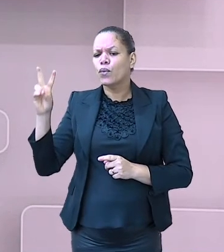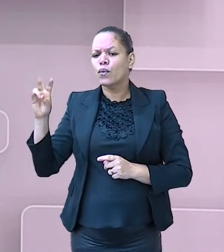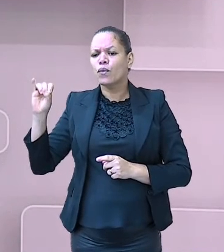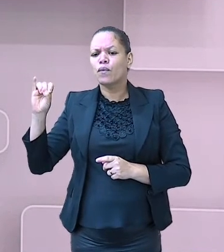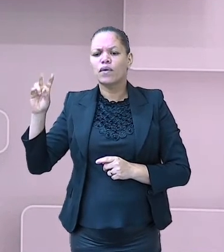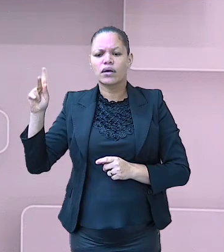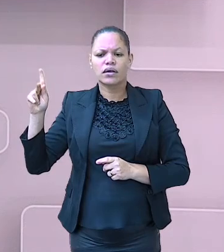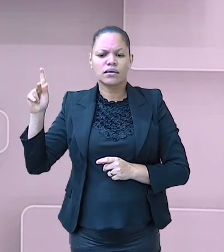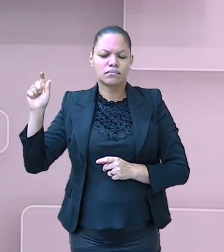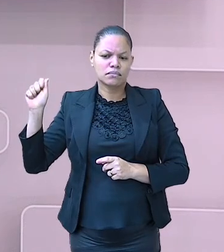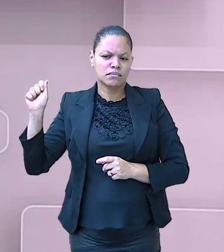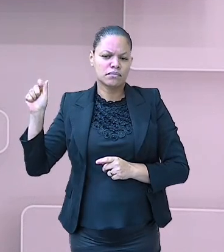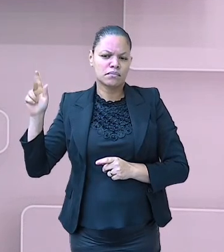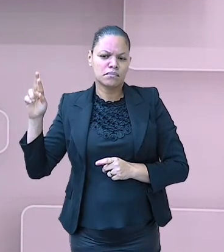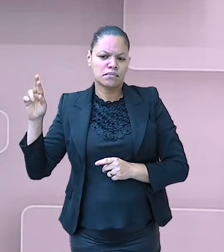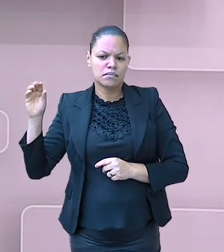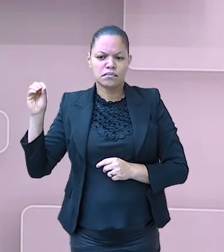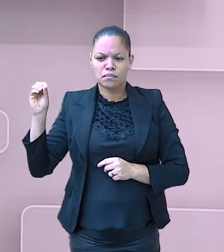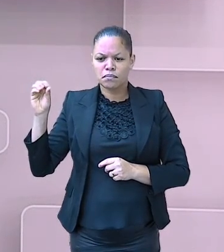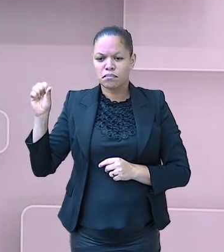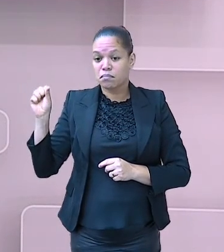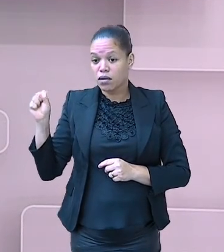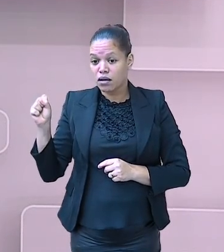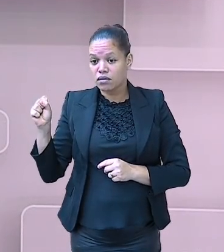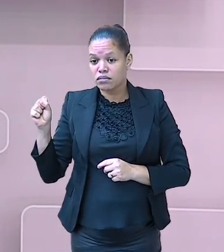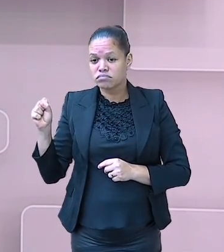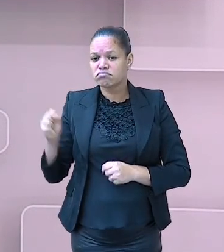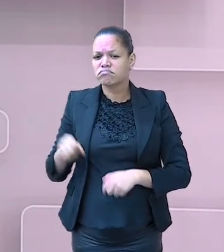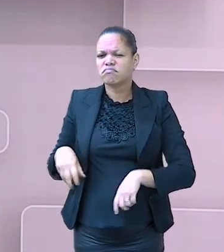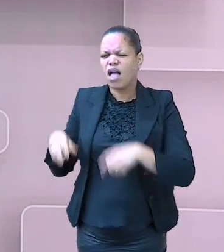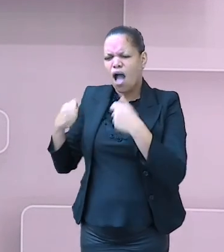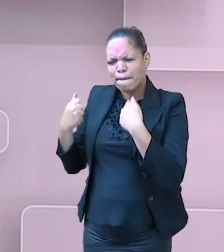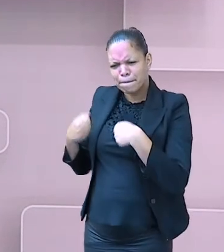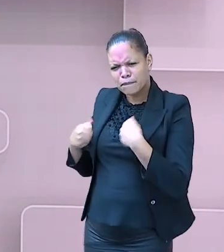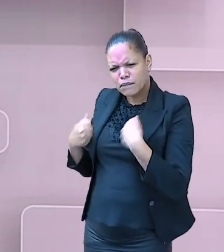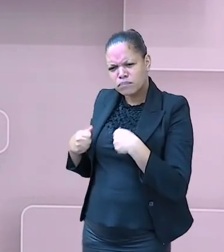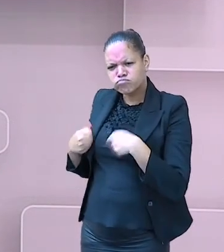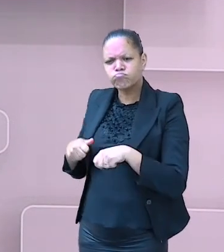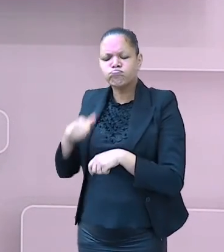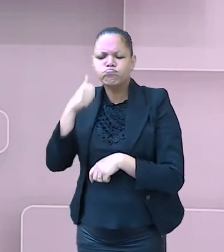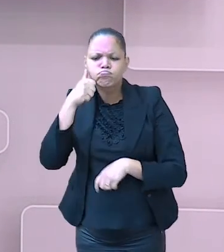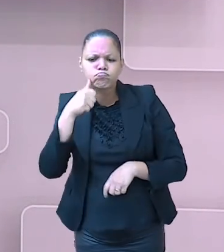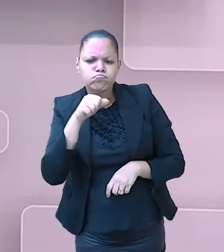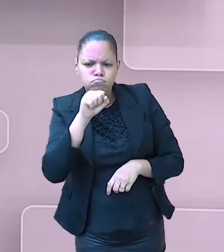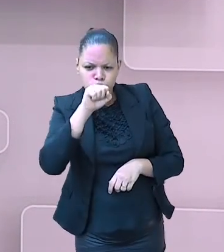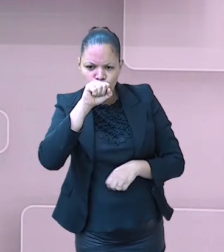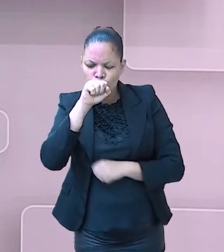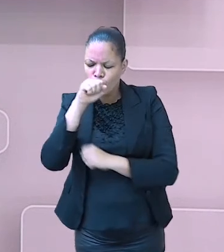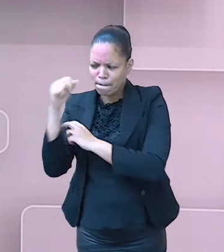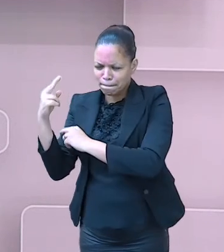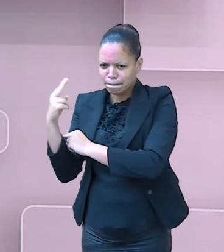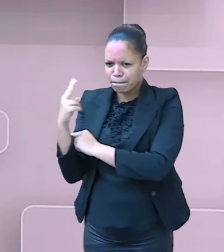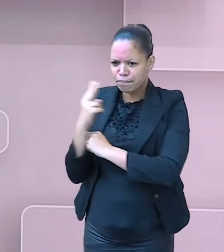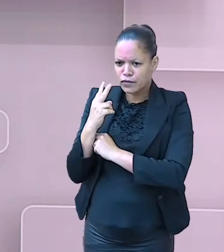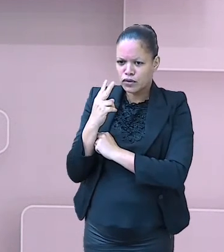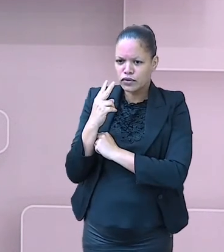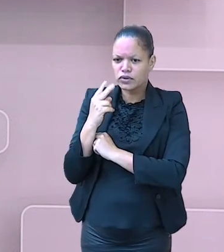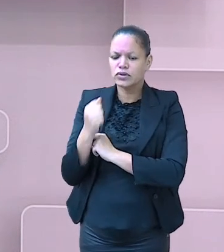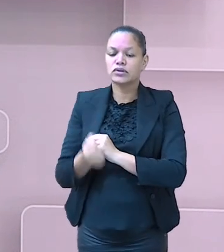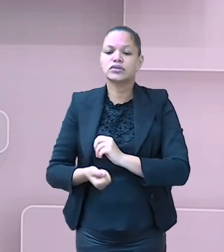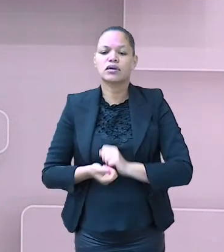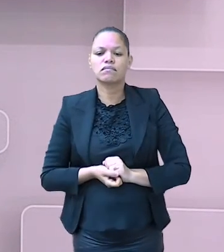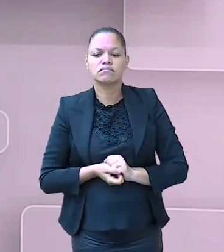dos répteis, que tem aquele ovo de casca rígida, o ovo dos